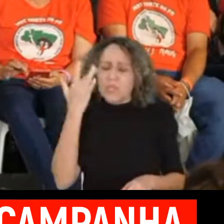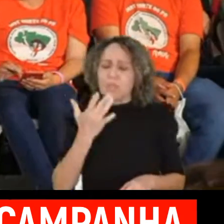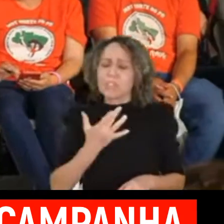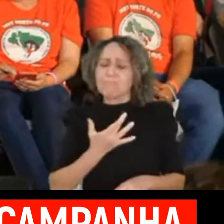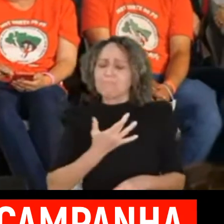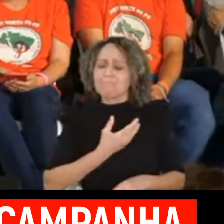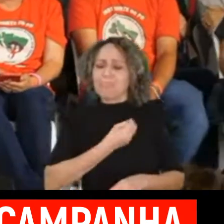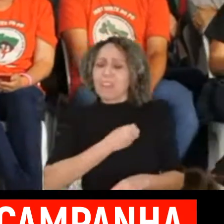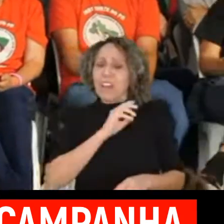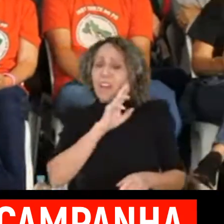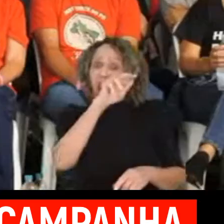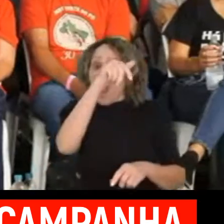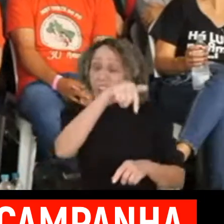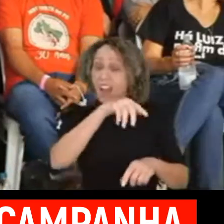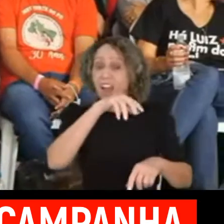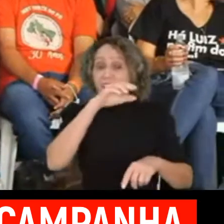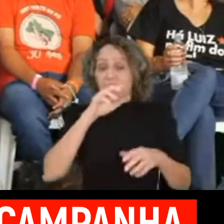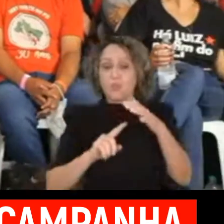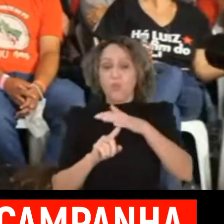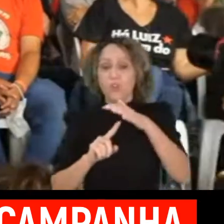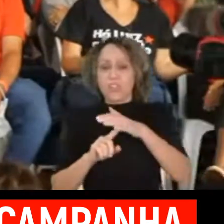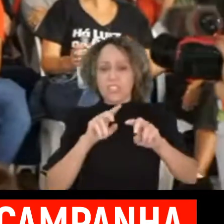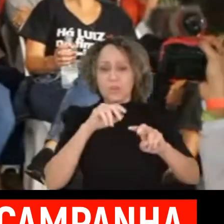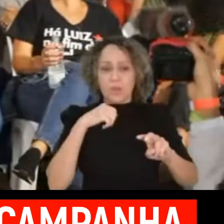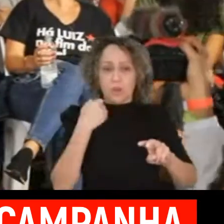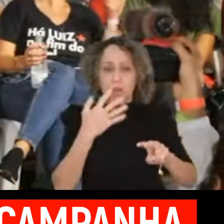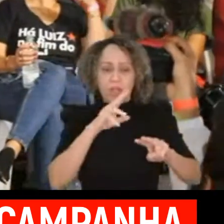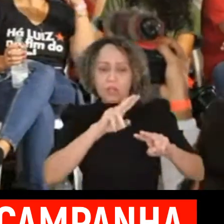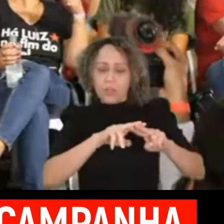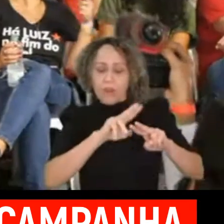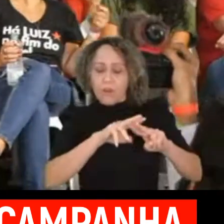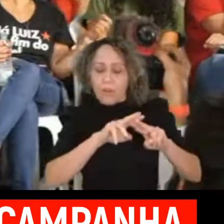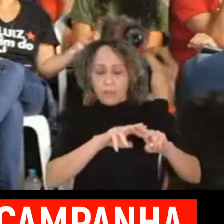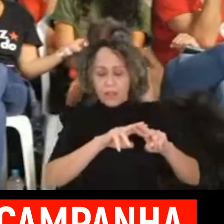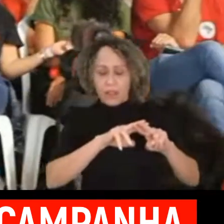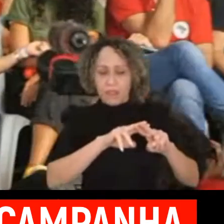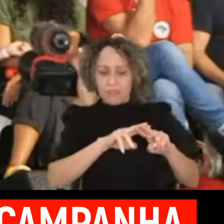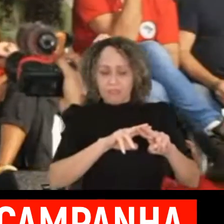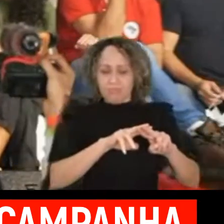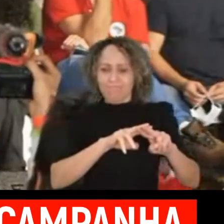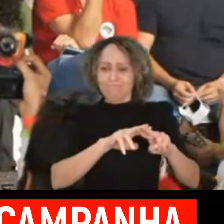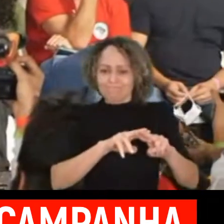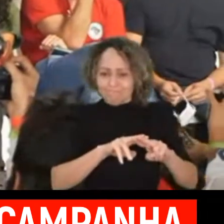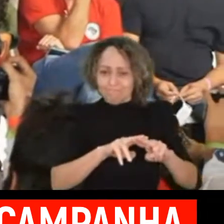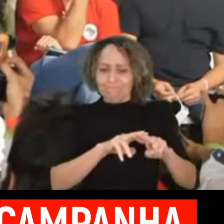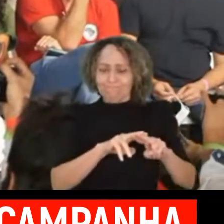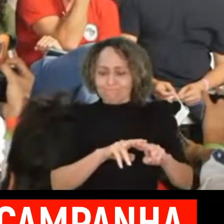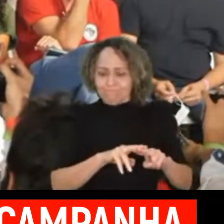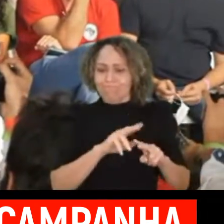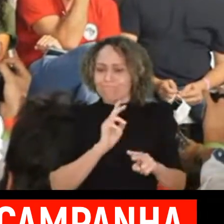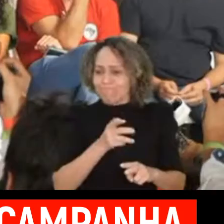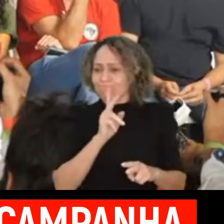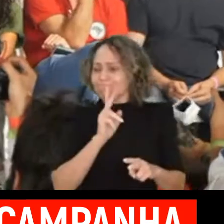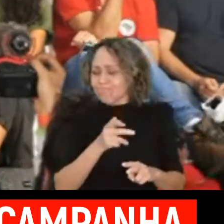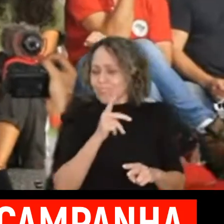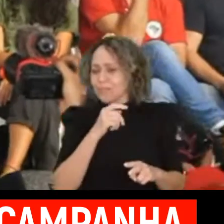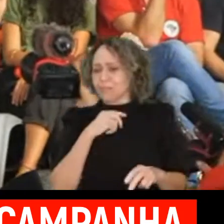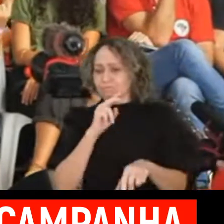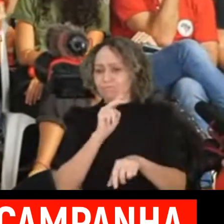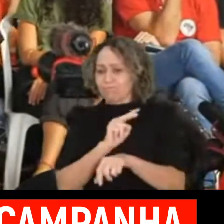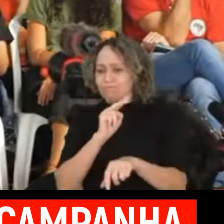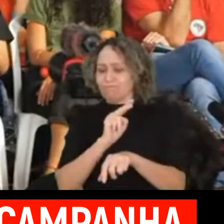PCdoB, Solidariedade, PSOL, PV e Rede, além de personalidades progressistas e dos movimentos sindicais e